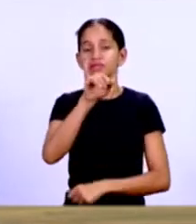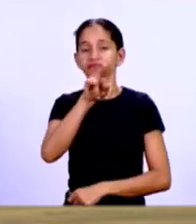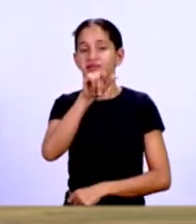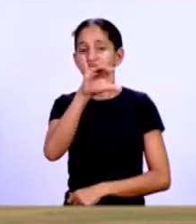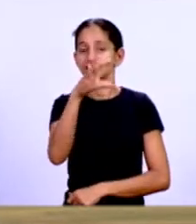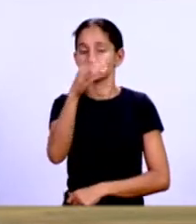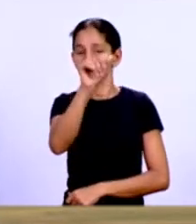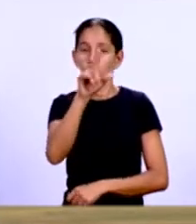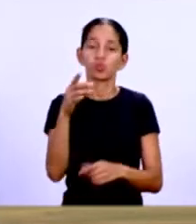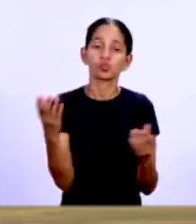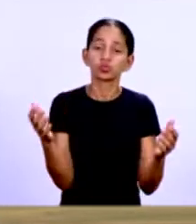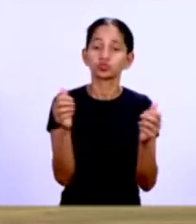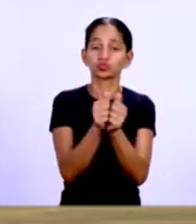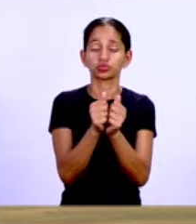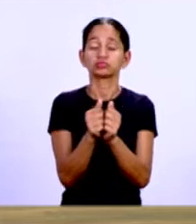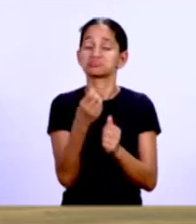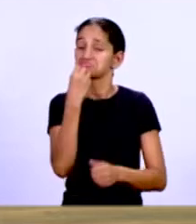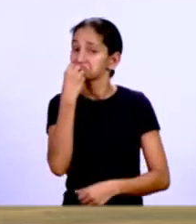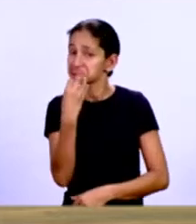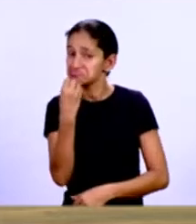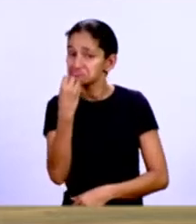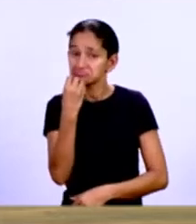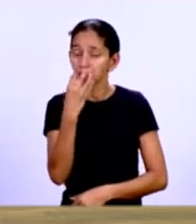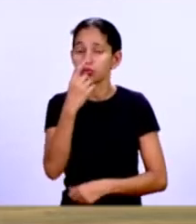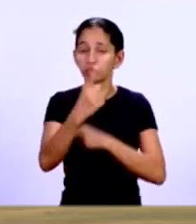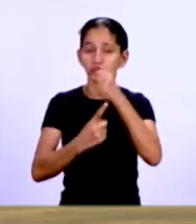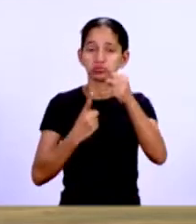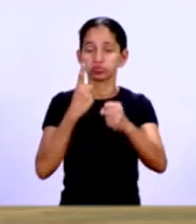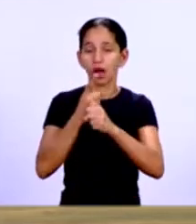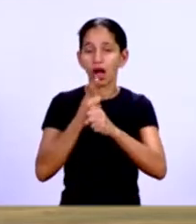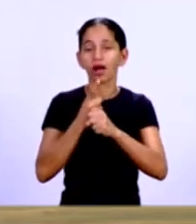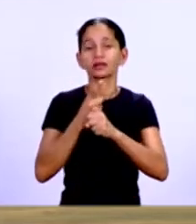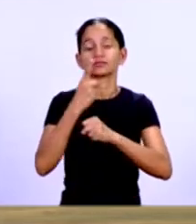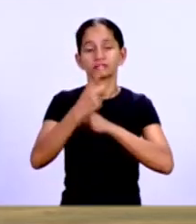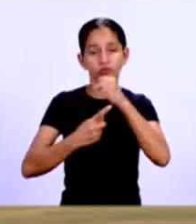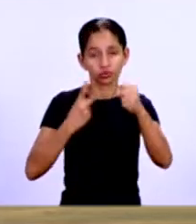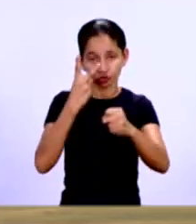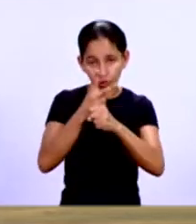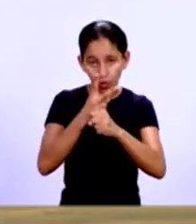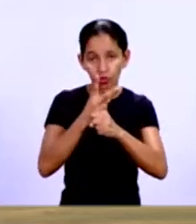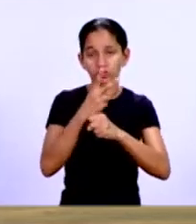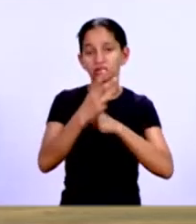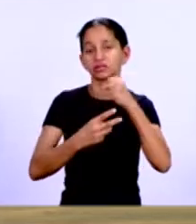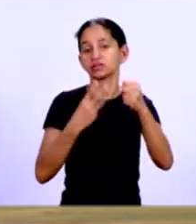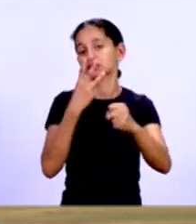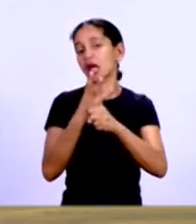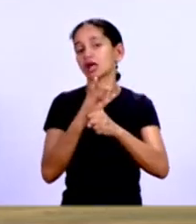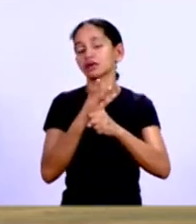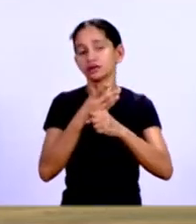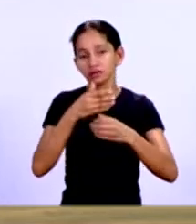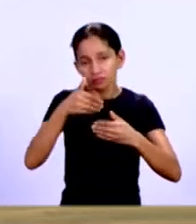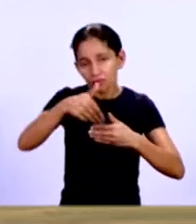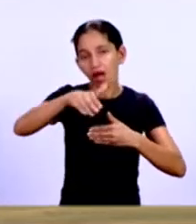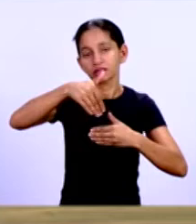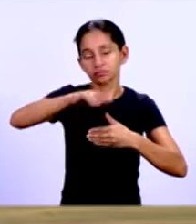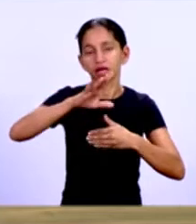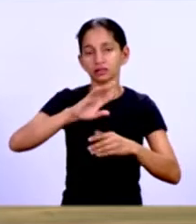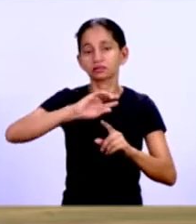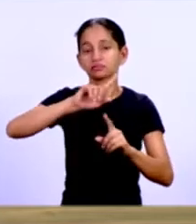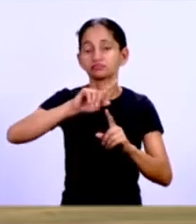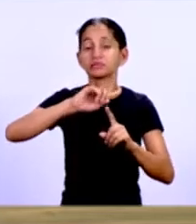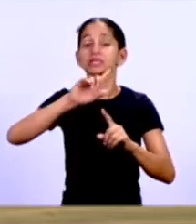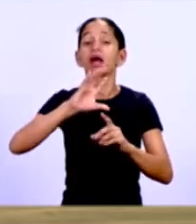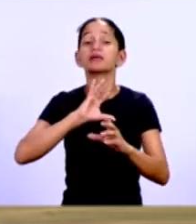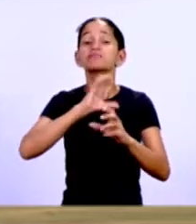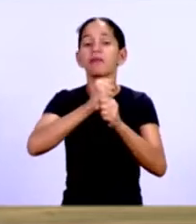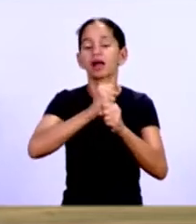público, ele rende de forma anual. Então, naquele ano, ele vai te pagar toda a inflação e, além da inflação, ele vai te dar mais